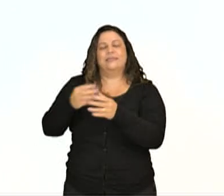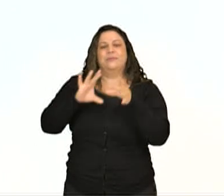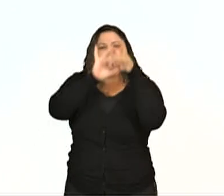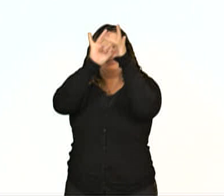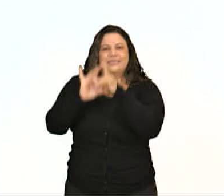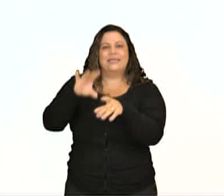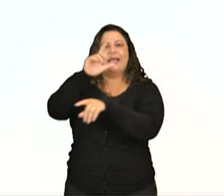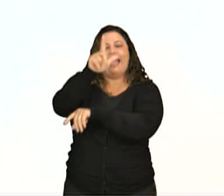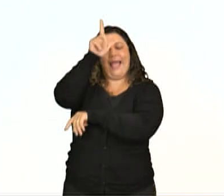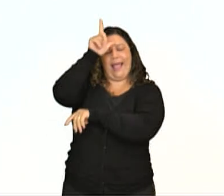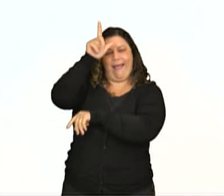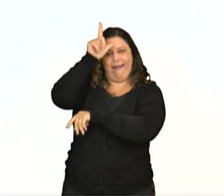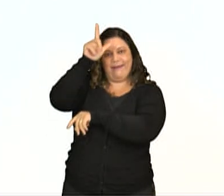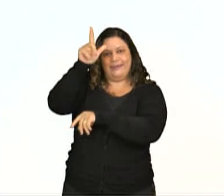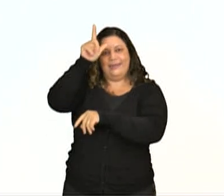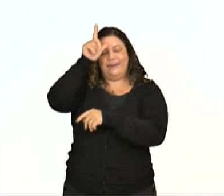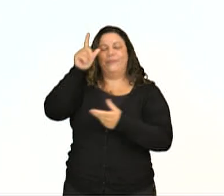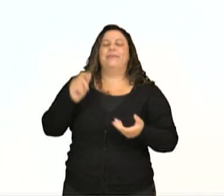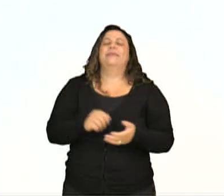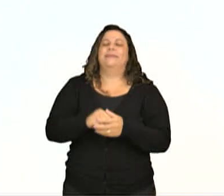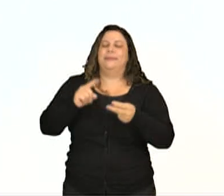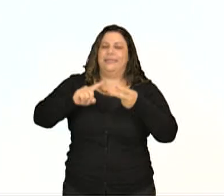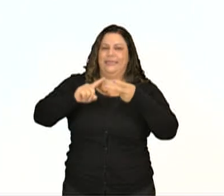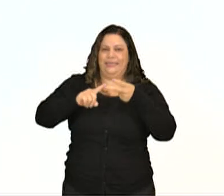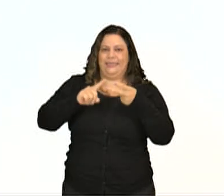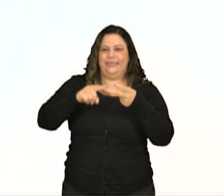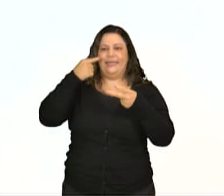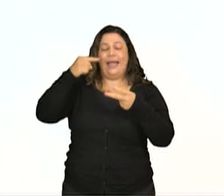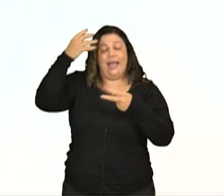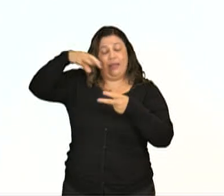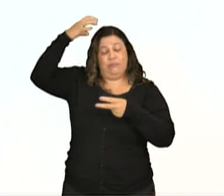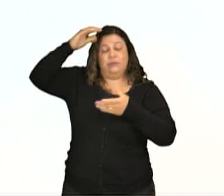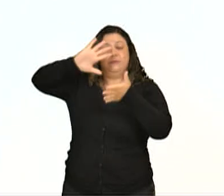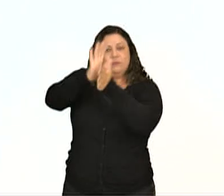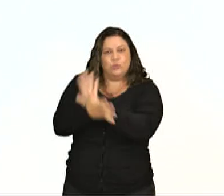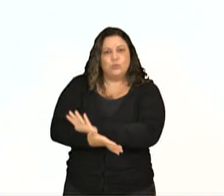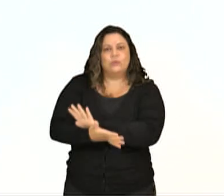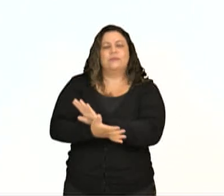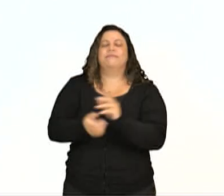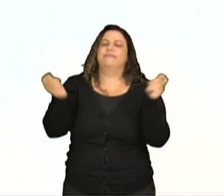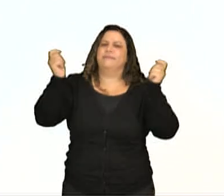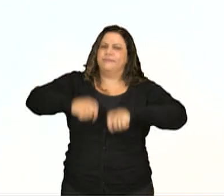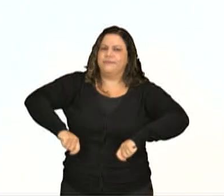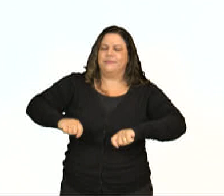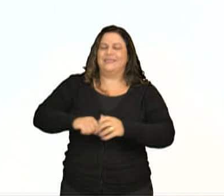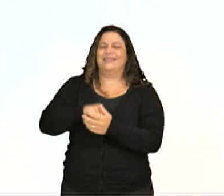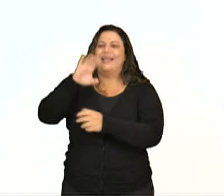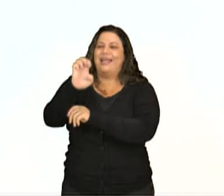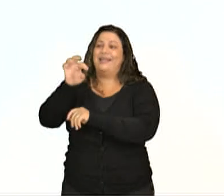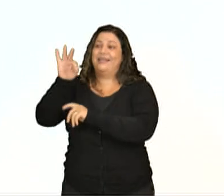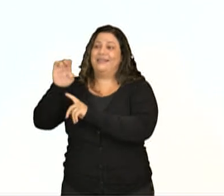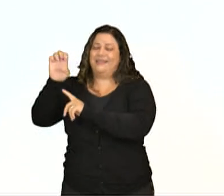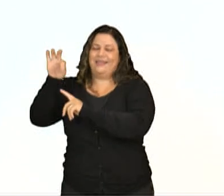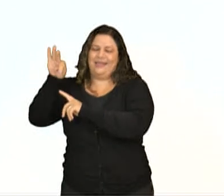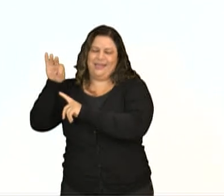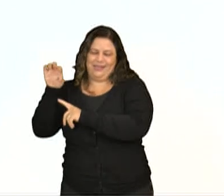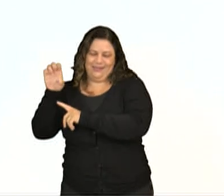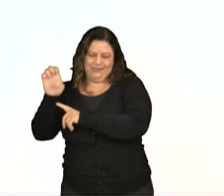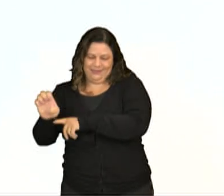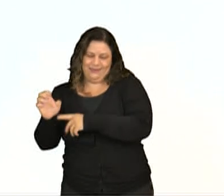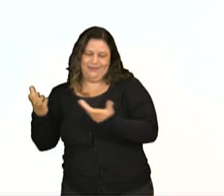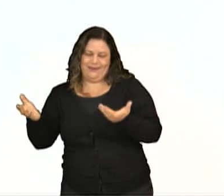com a Alemanha e o Império Austro-Húngaro, e eles foram derrotados pela Tríplice Entente na Primeira Guerra